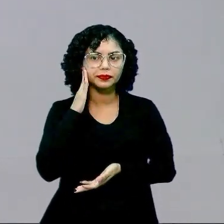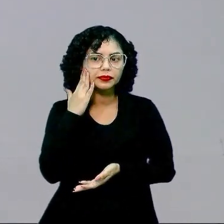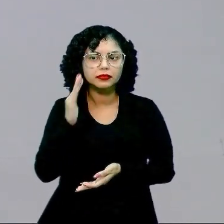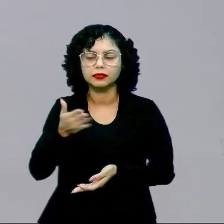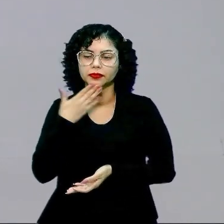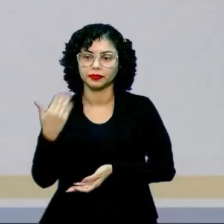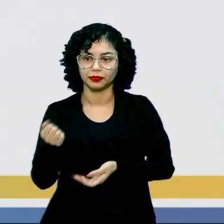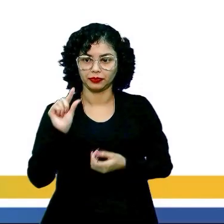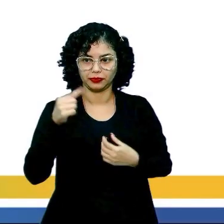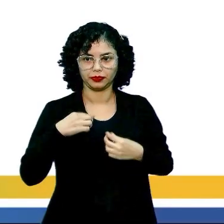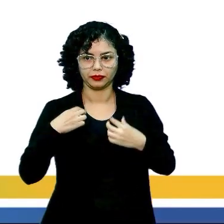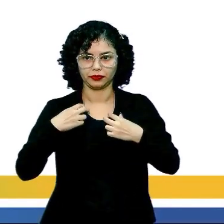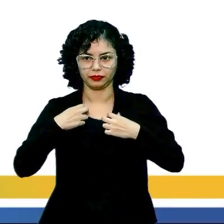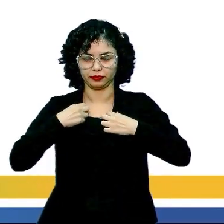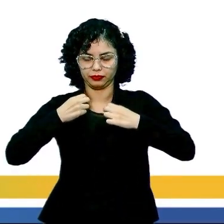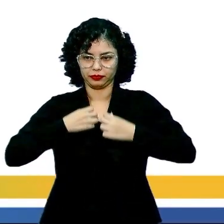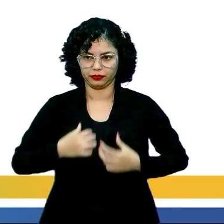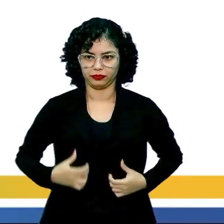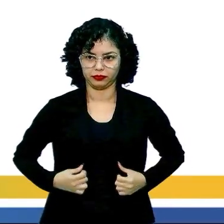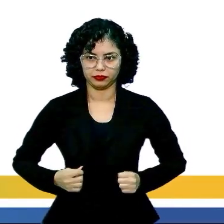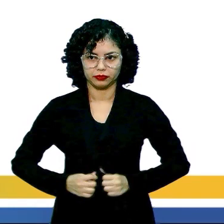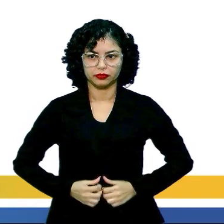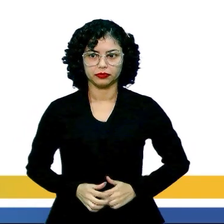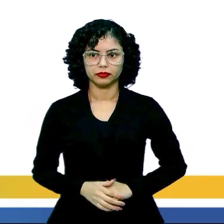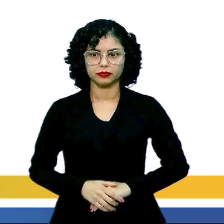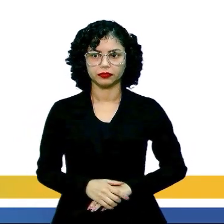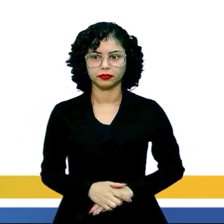mais um pouquinho sobre isso.